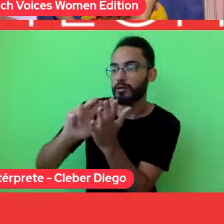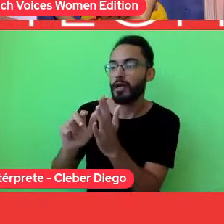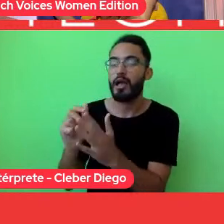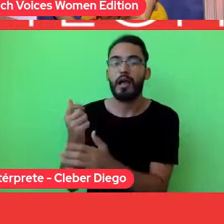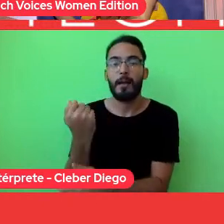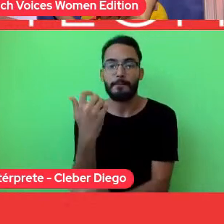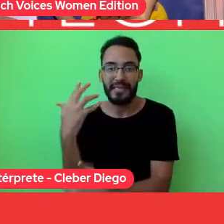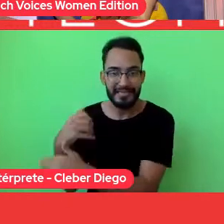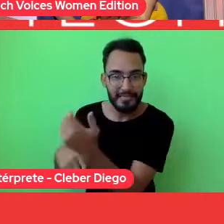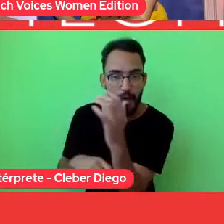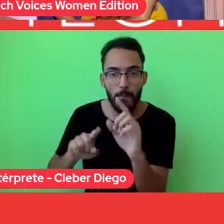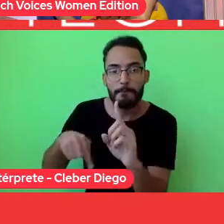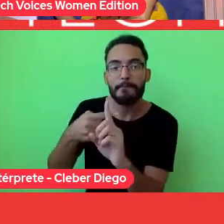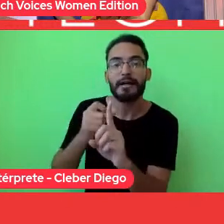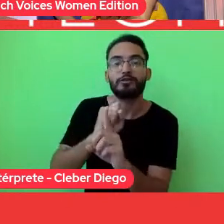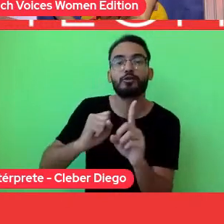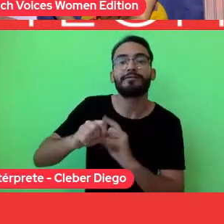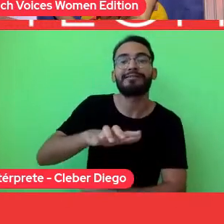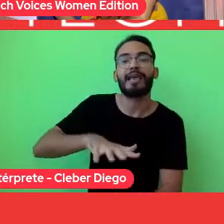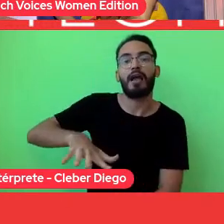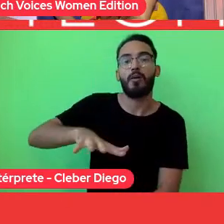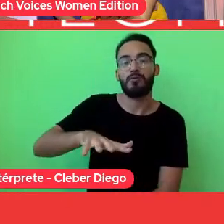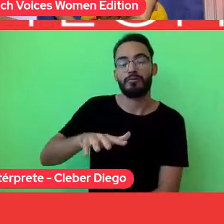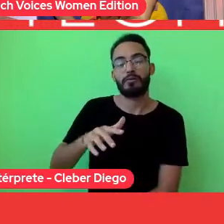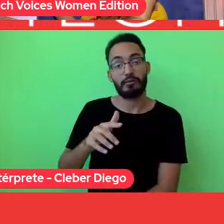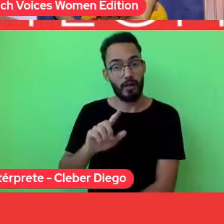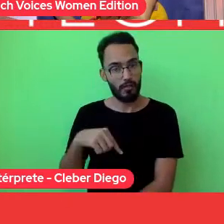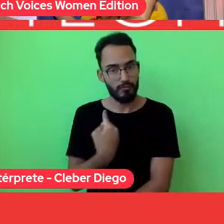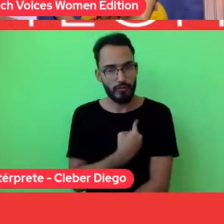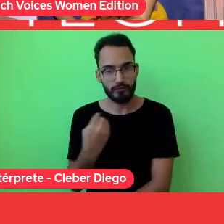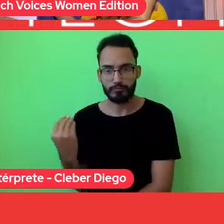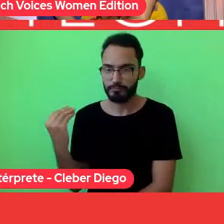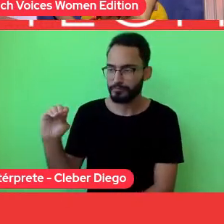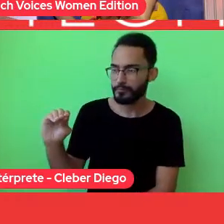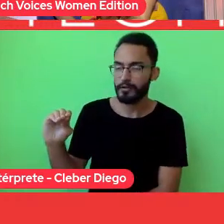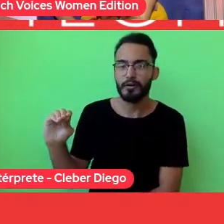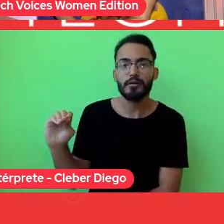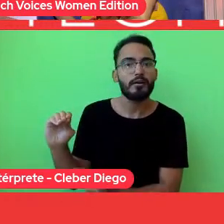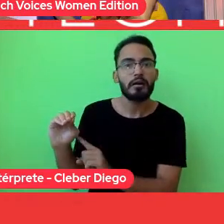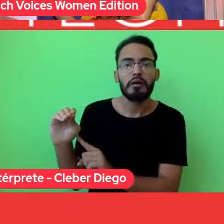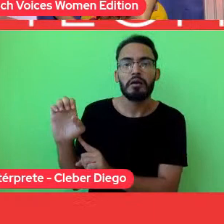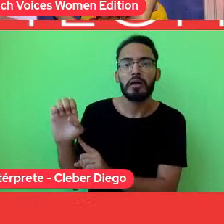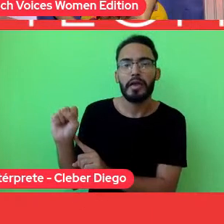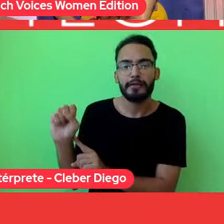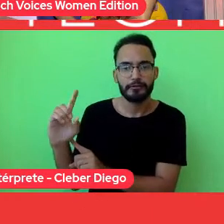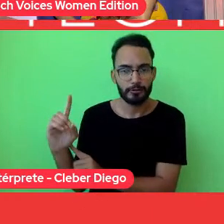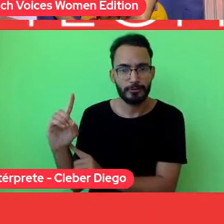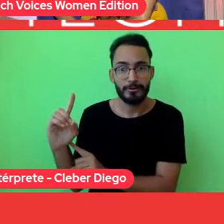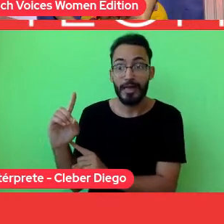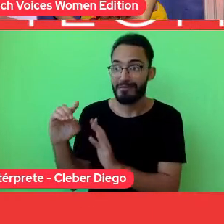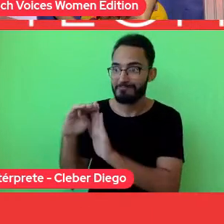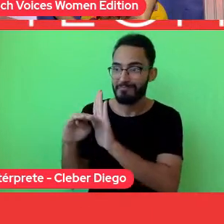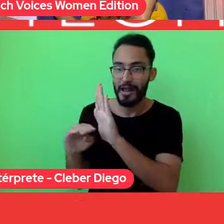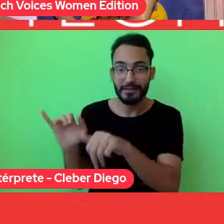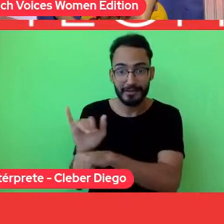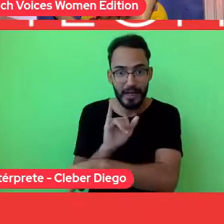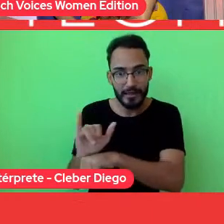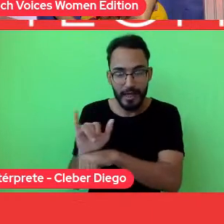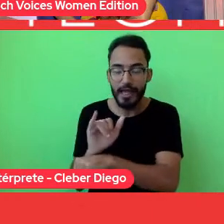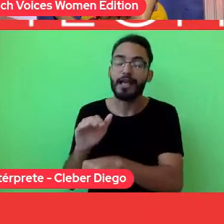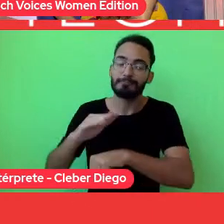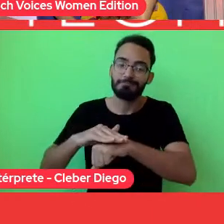social. Então, a partir desse momento onde a gente realmente coloca a ESG como uma pauta estratégica, a gente vê a necessidade de se criar o